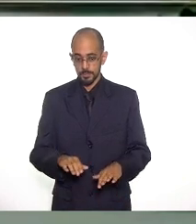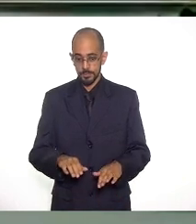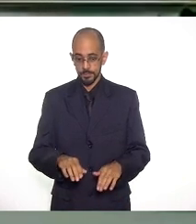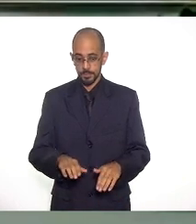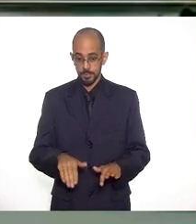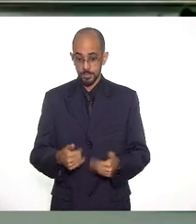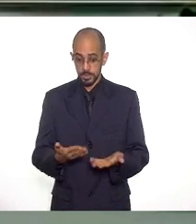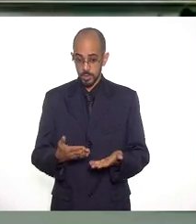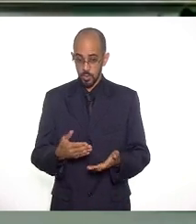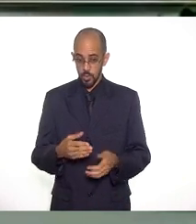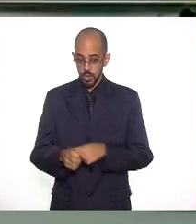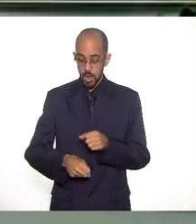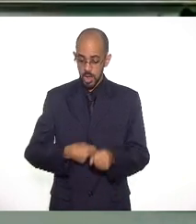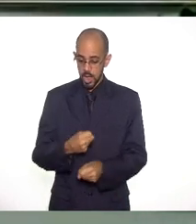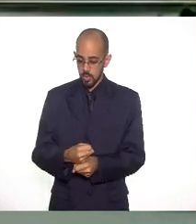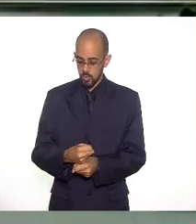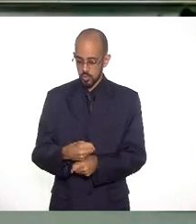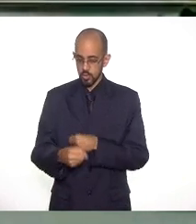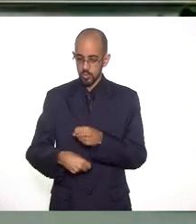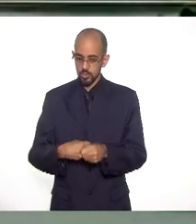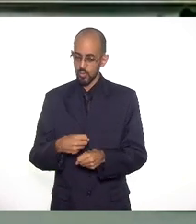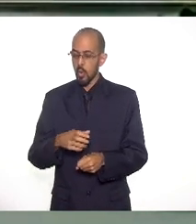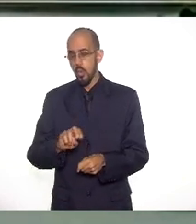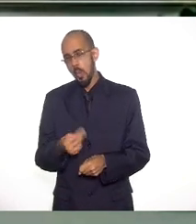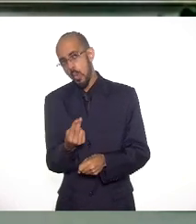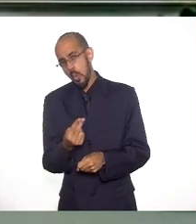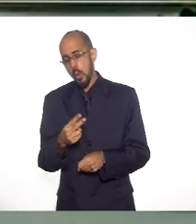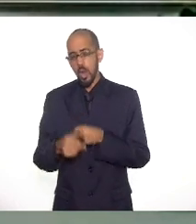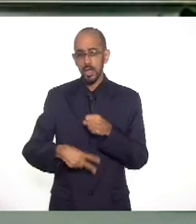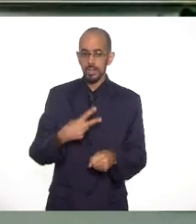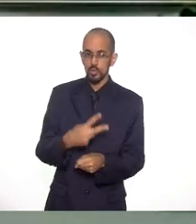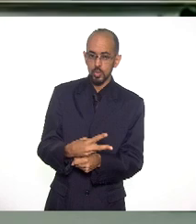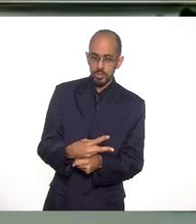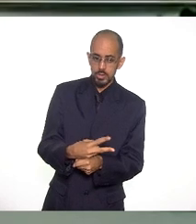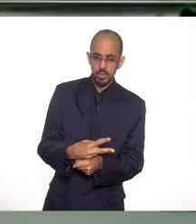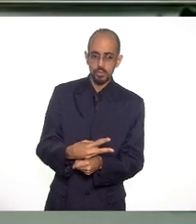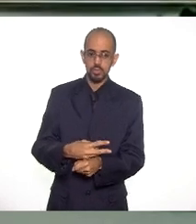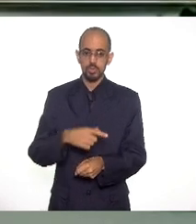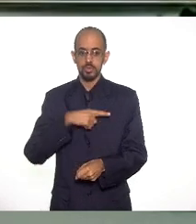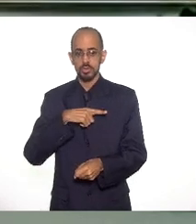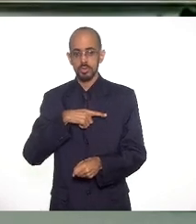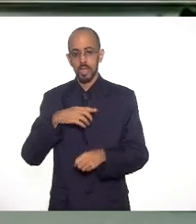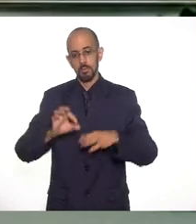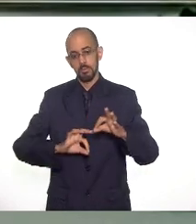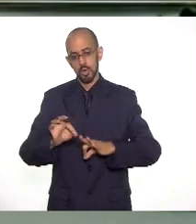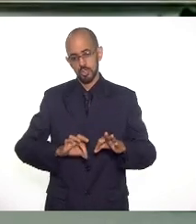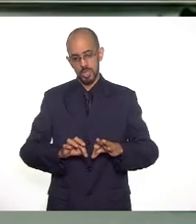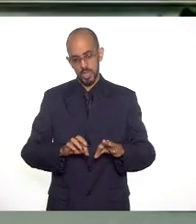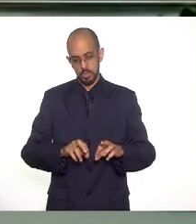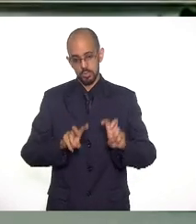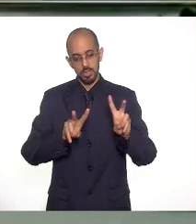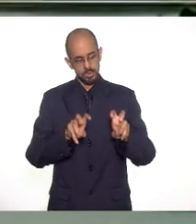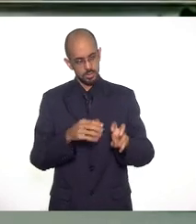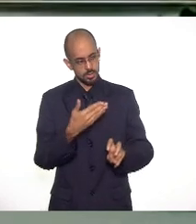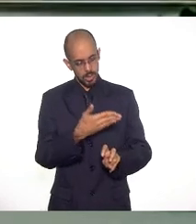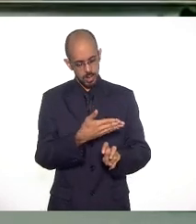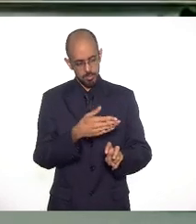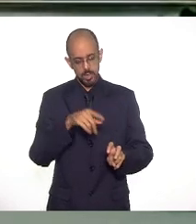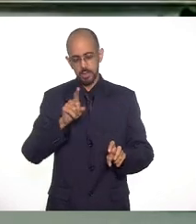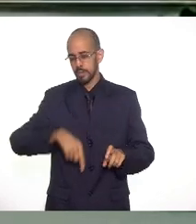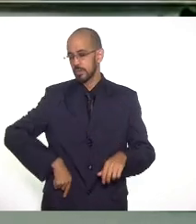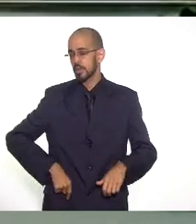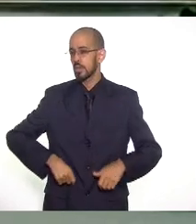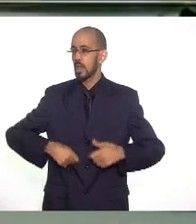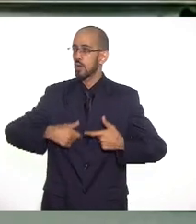anualmente, ou de dois em dois anos, tem projeto para sobre esse tema. E é um desgaste